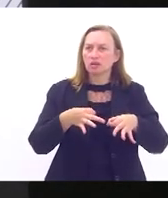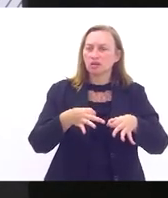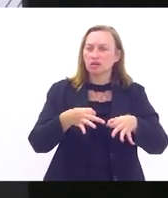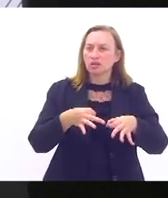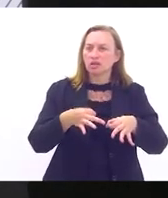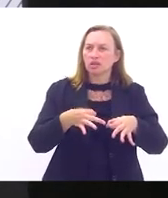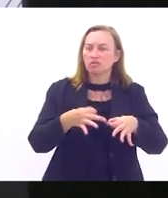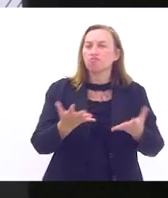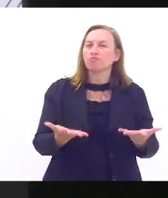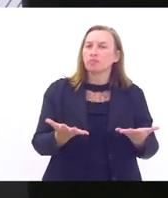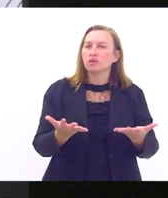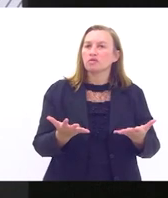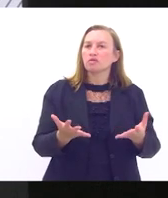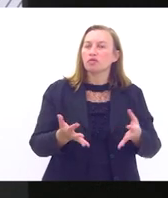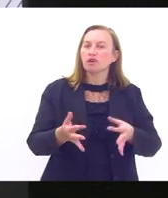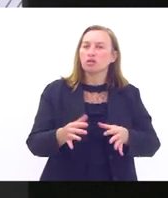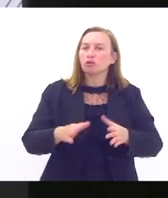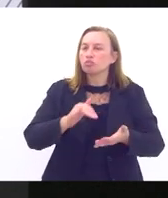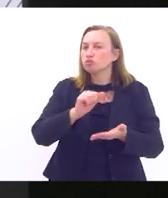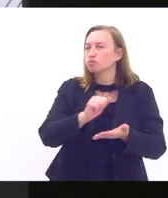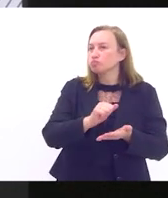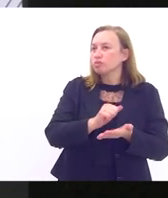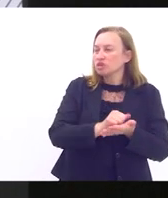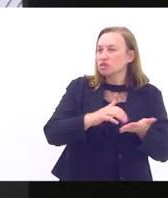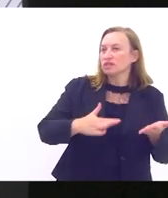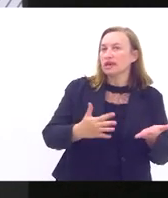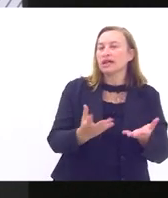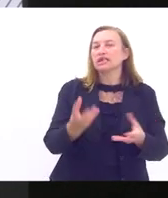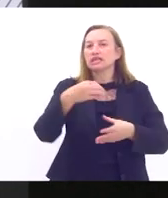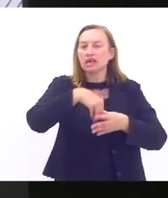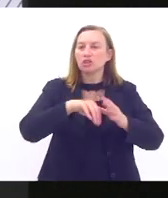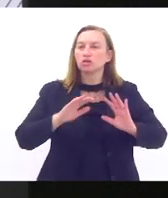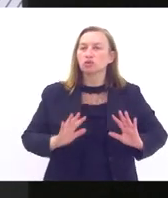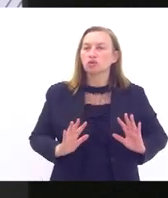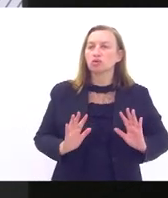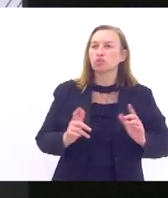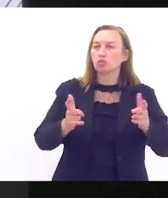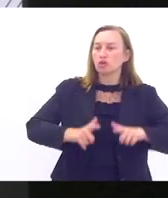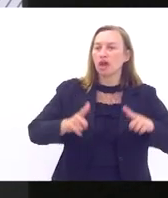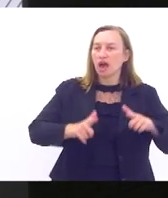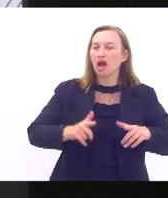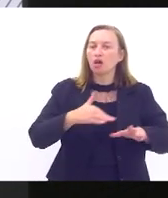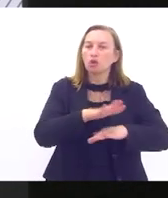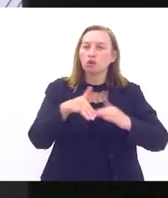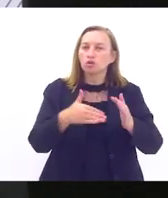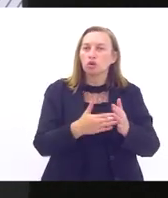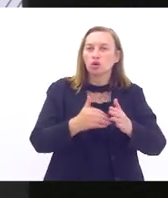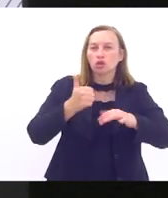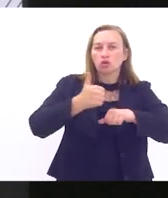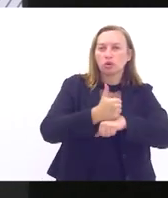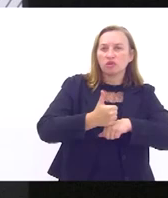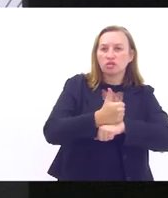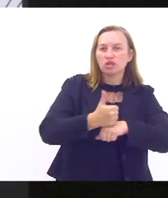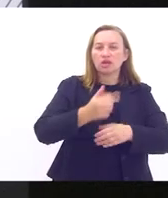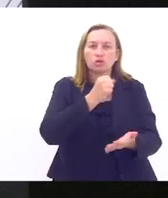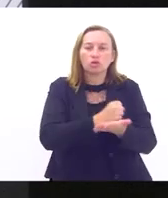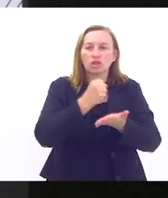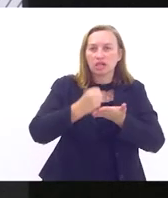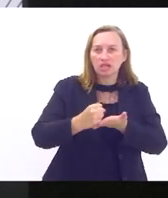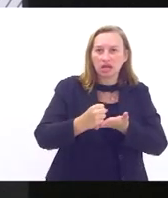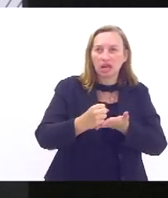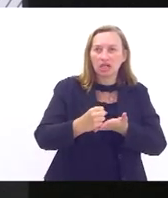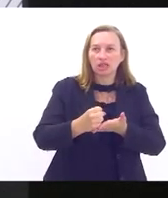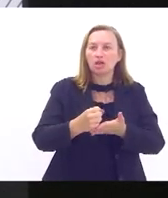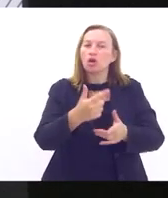de uma forma como um exercício, num evento, né, com todos os profissionais contratados, a partir de